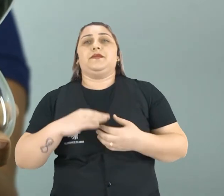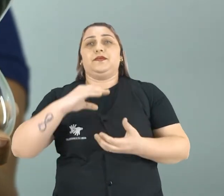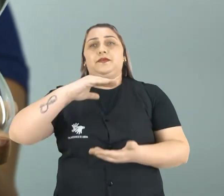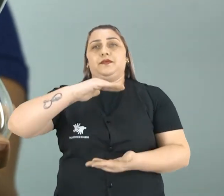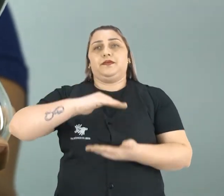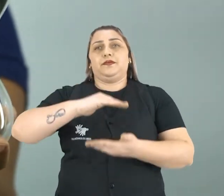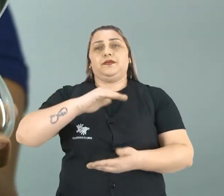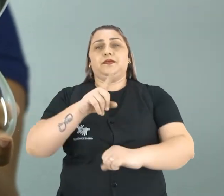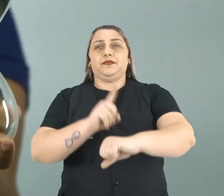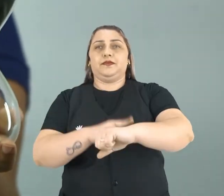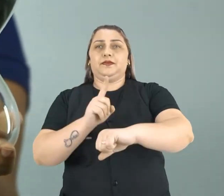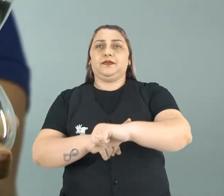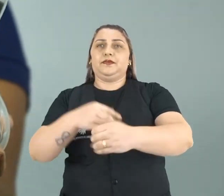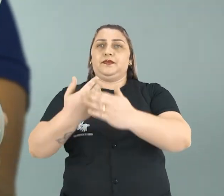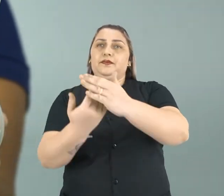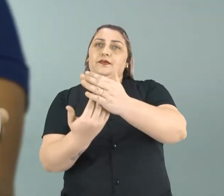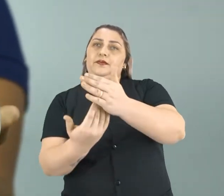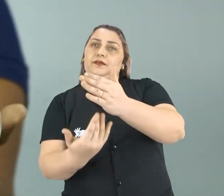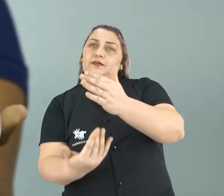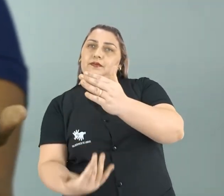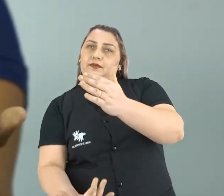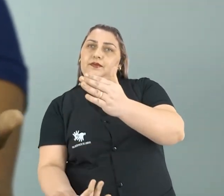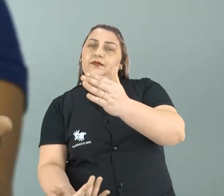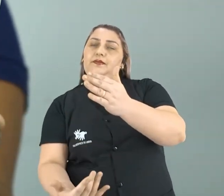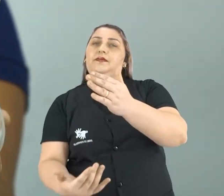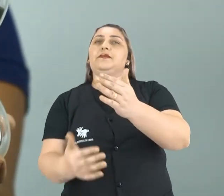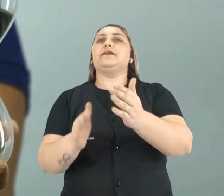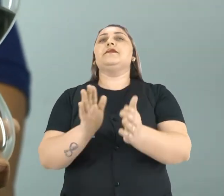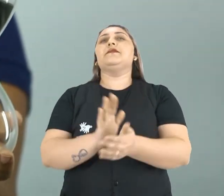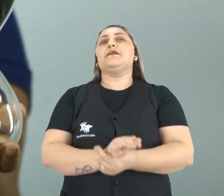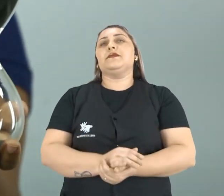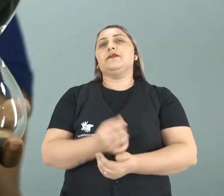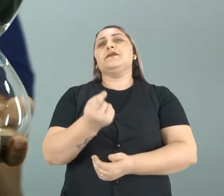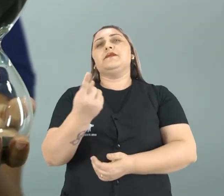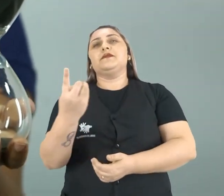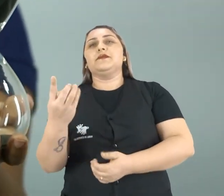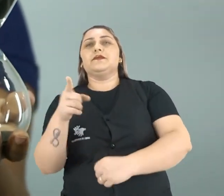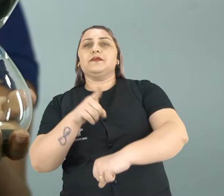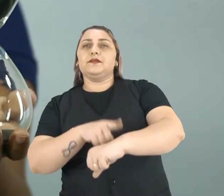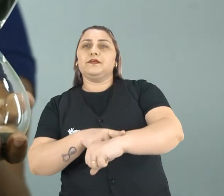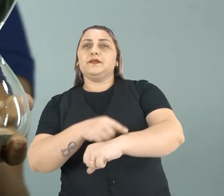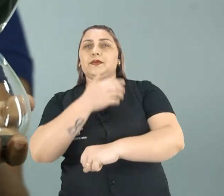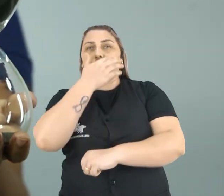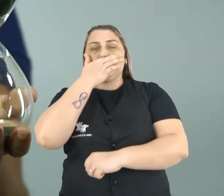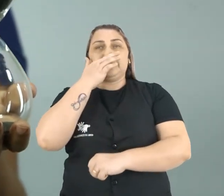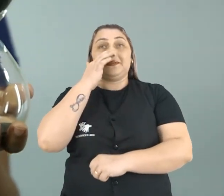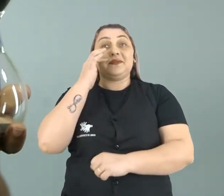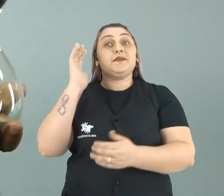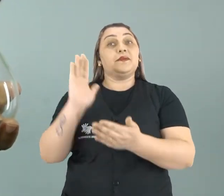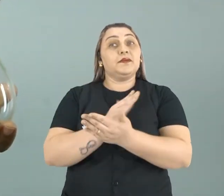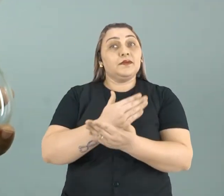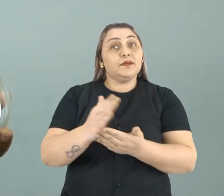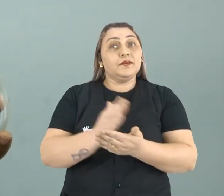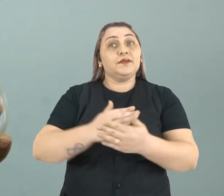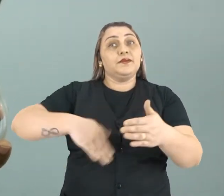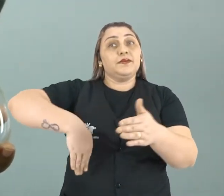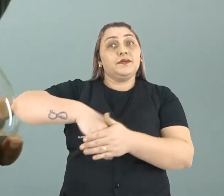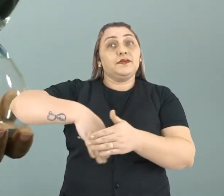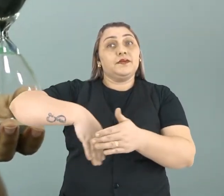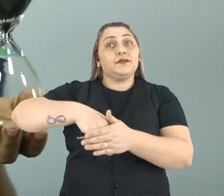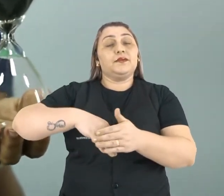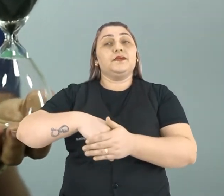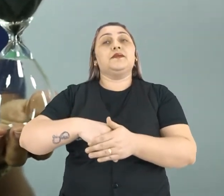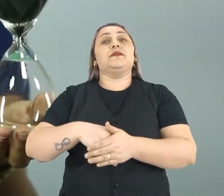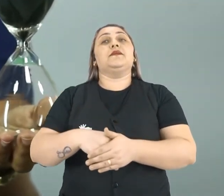ampulheta é o tempo que a areia vai escoar para baixo e aí vai contando o tempo. Às vezes, jogadores de